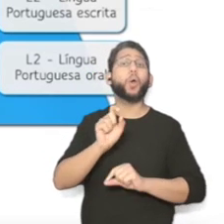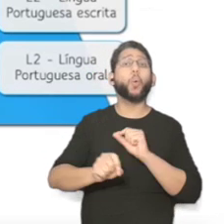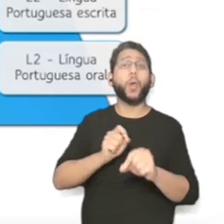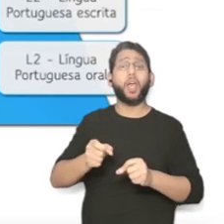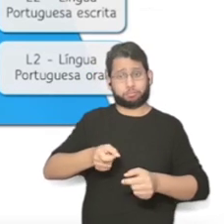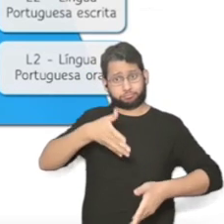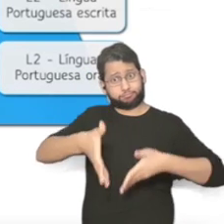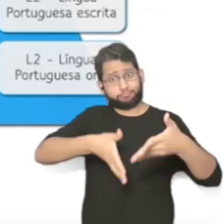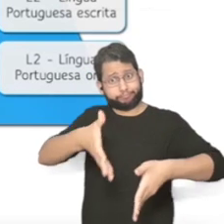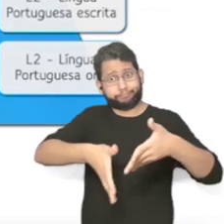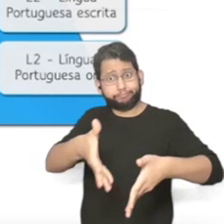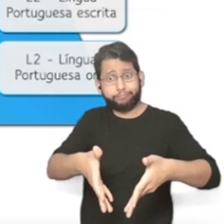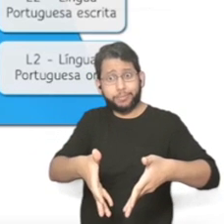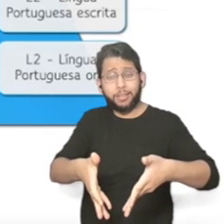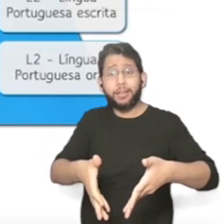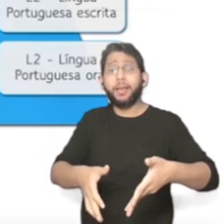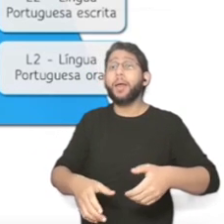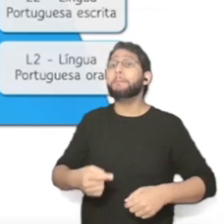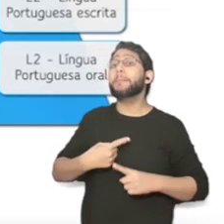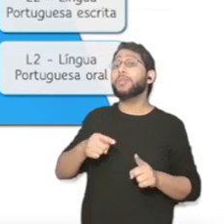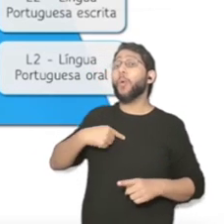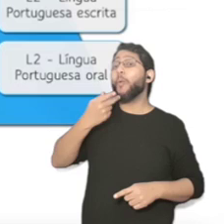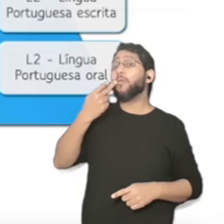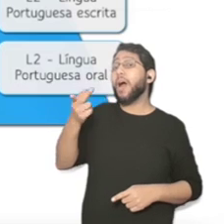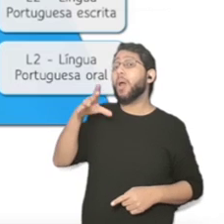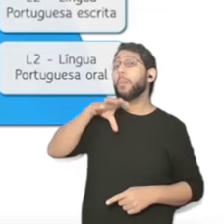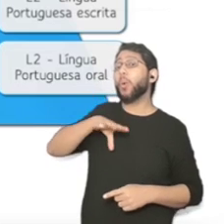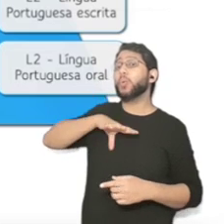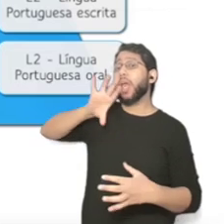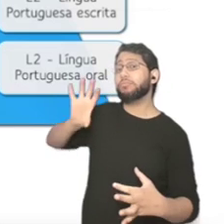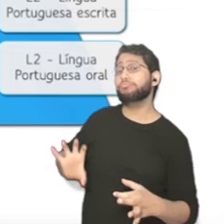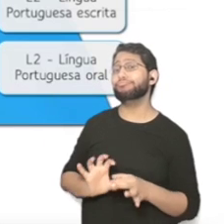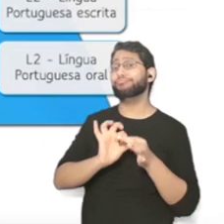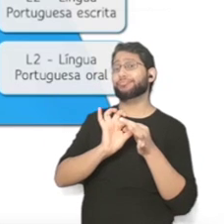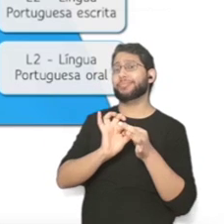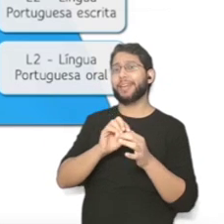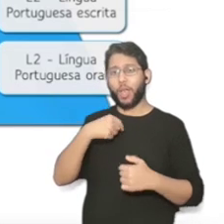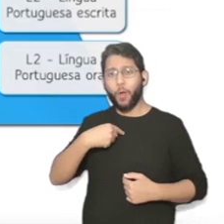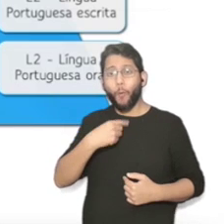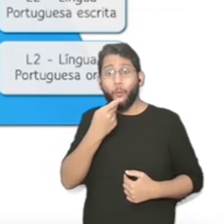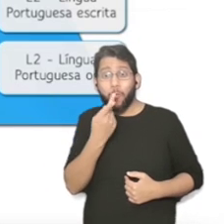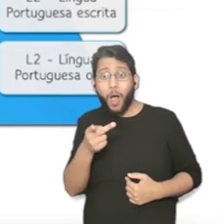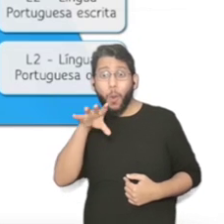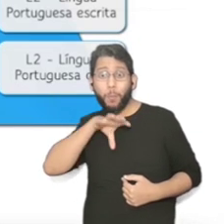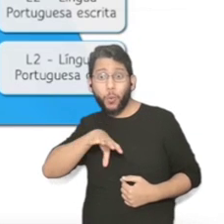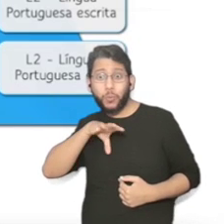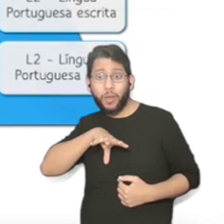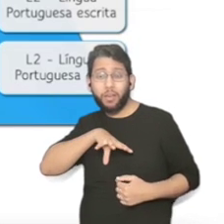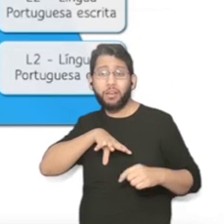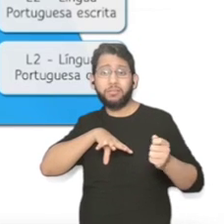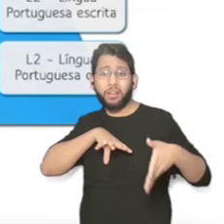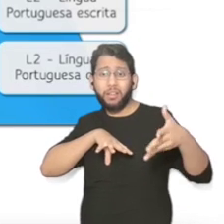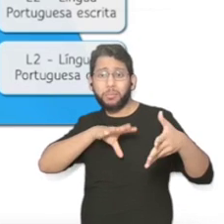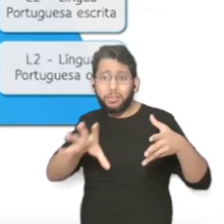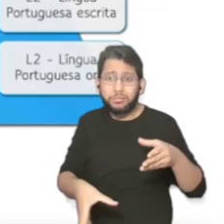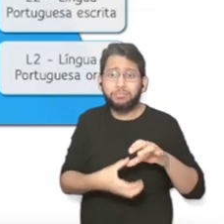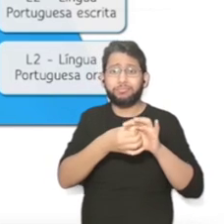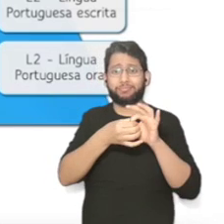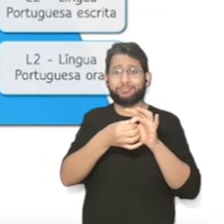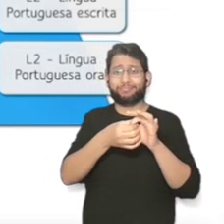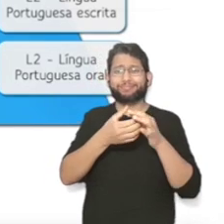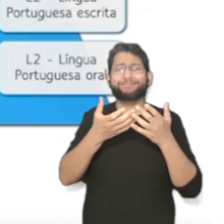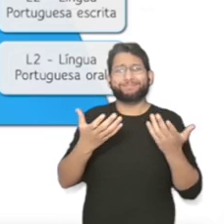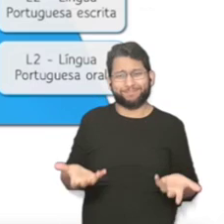muito dos recursos da língua portuguesa, que é a primeira língua de vocês, para ensinar uma segunda língua, no caso, o português. A gente vai fazer